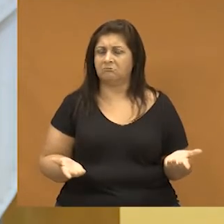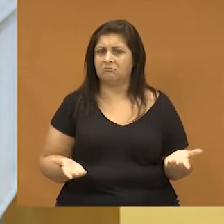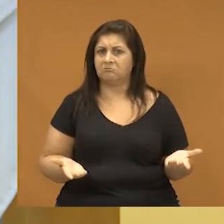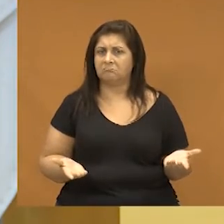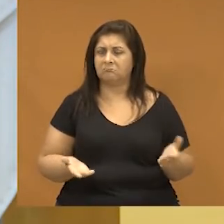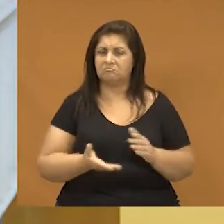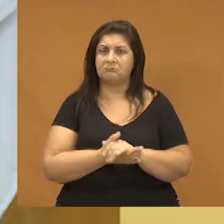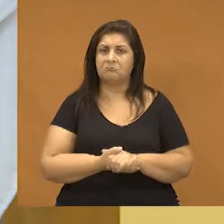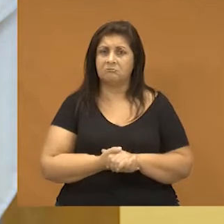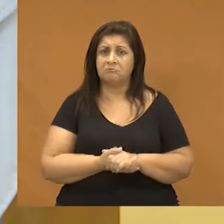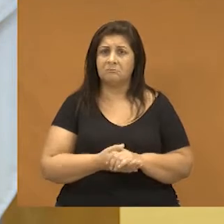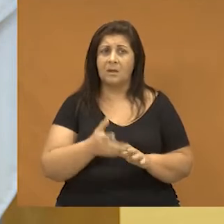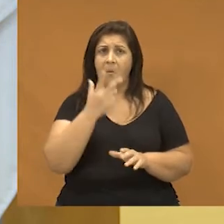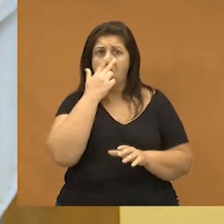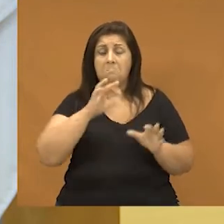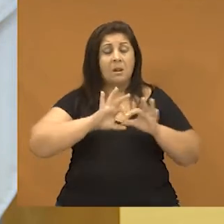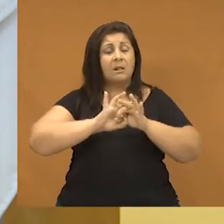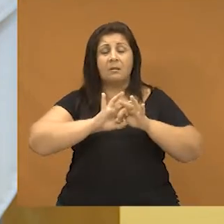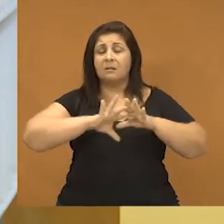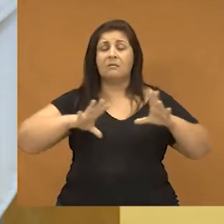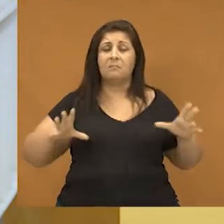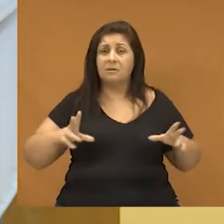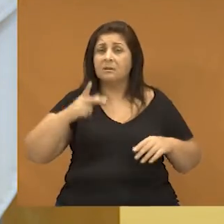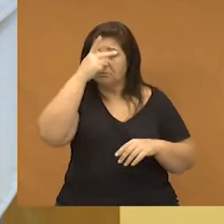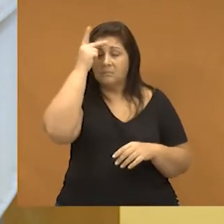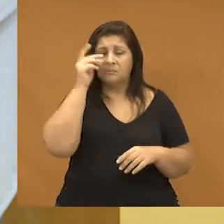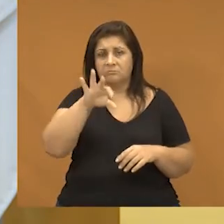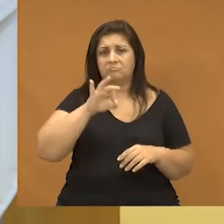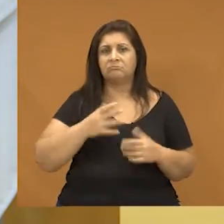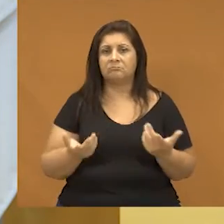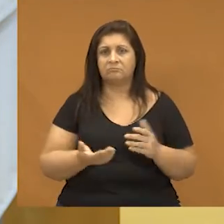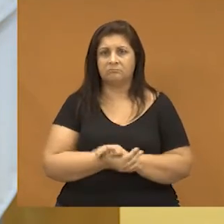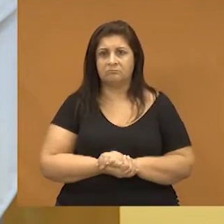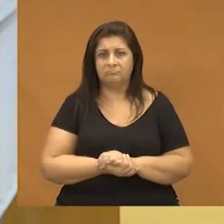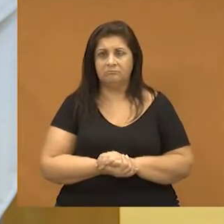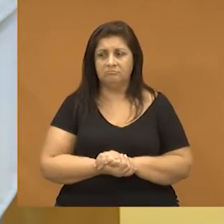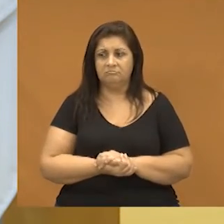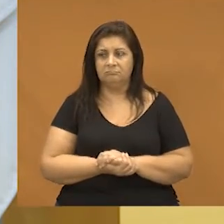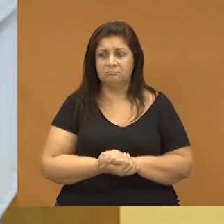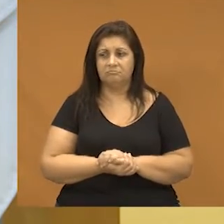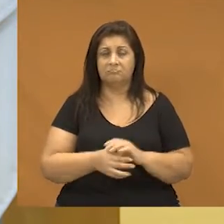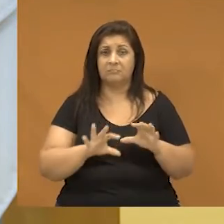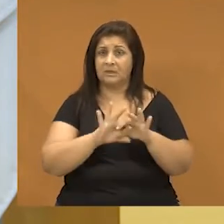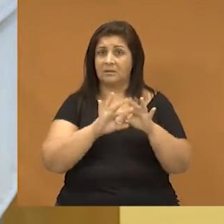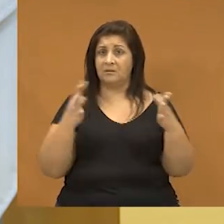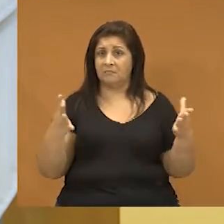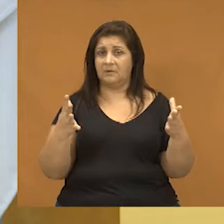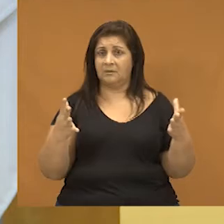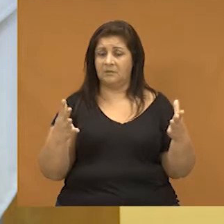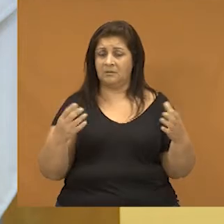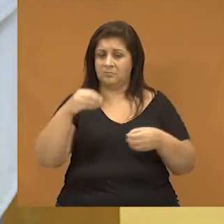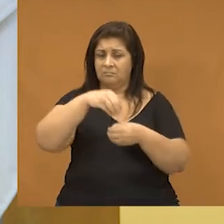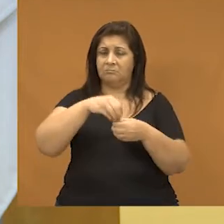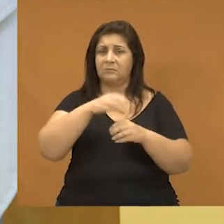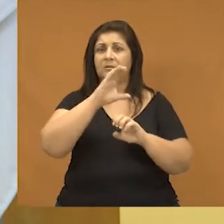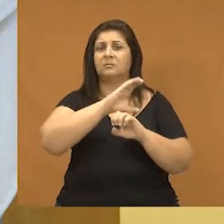isso uma liberdade do paciente, Aliás, a liberdade está como um valor máximo na nossa